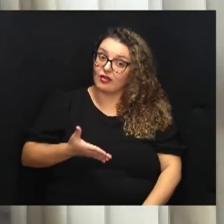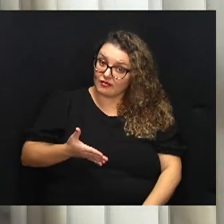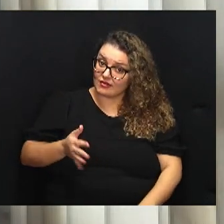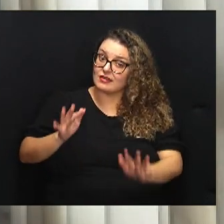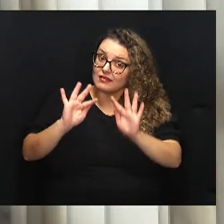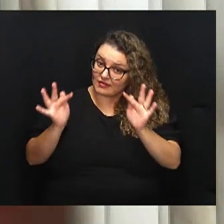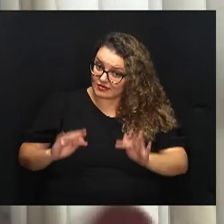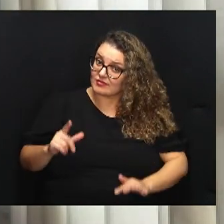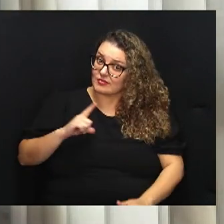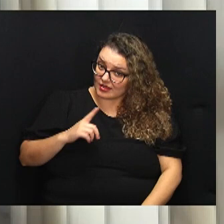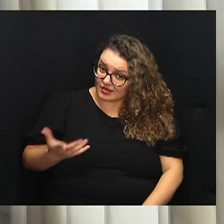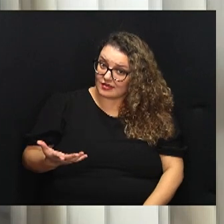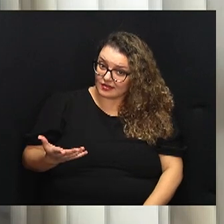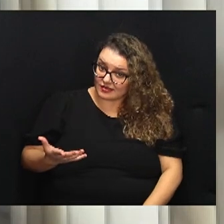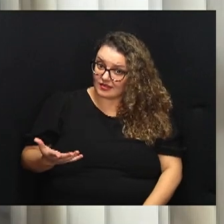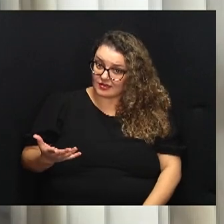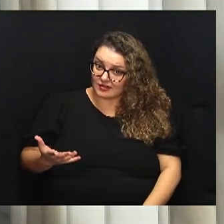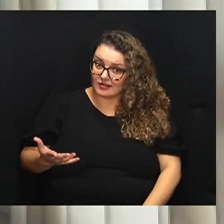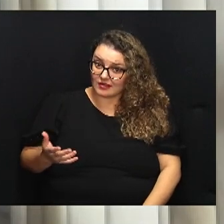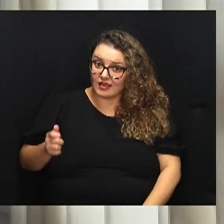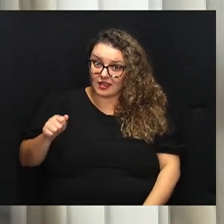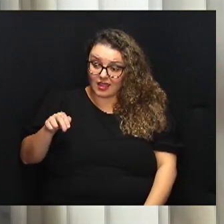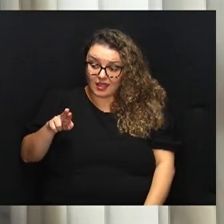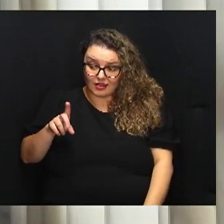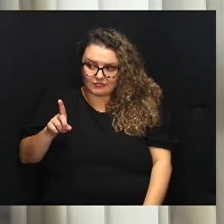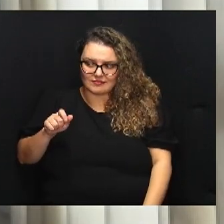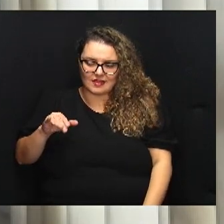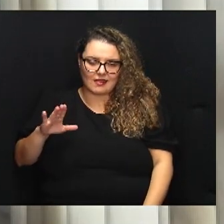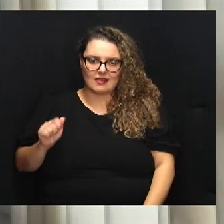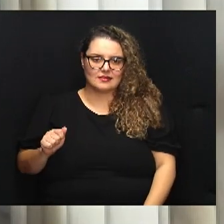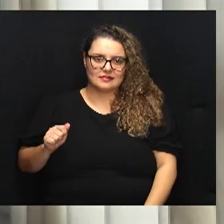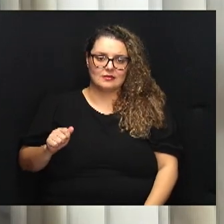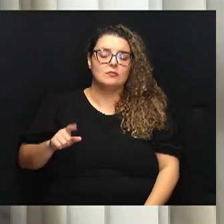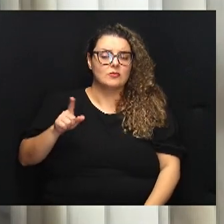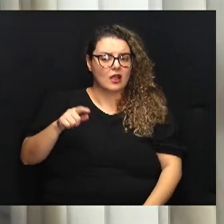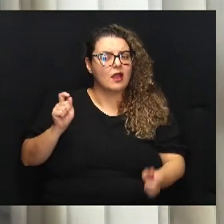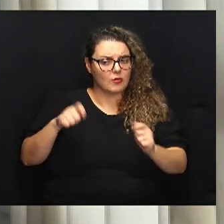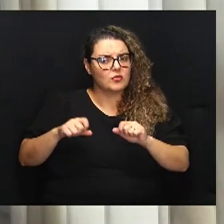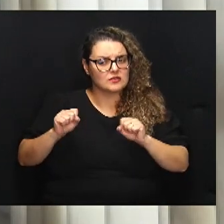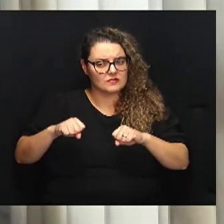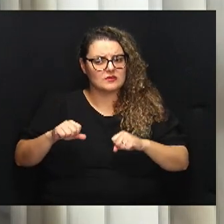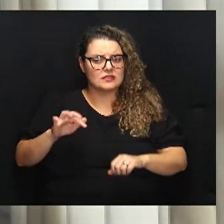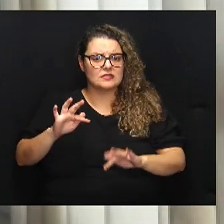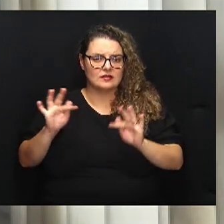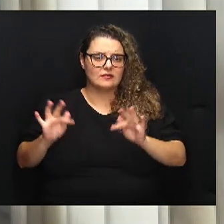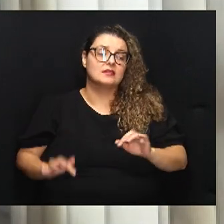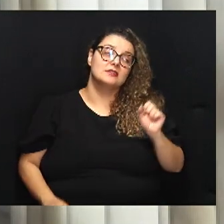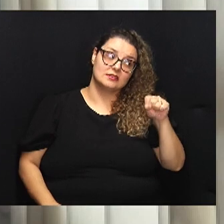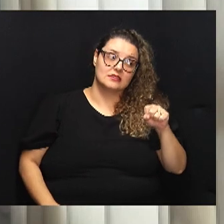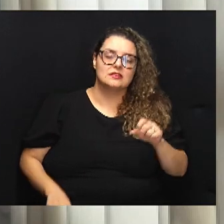feliz, coragem realmente de ser feliz, porque é possível. Sim. E